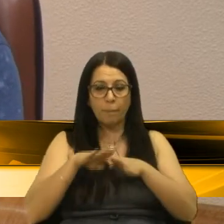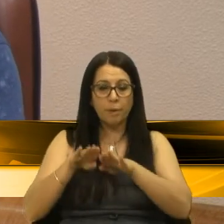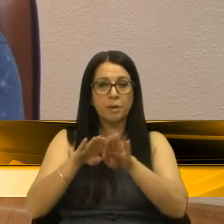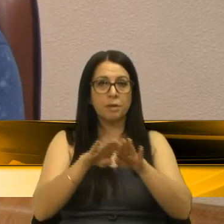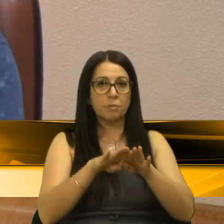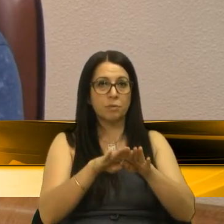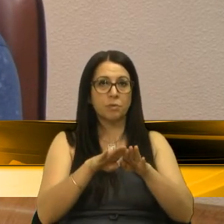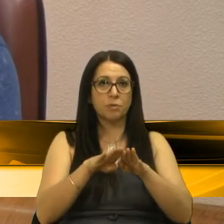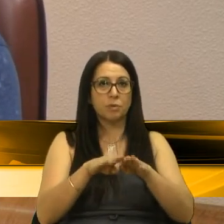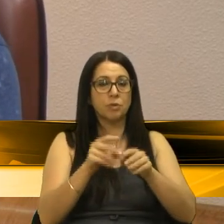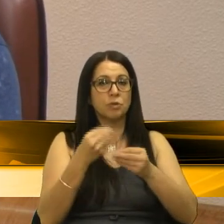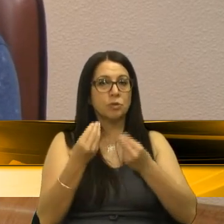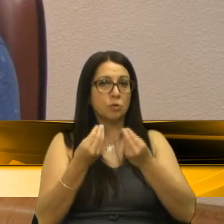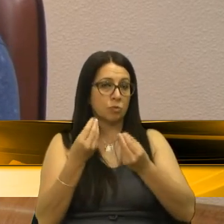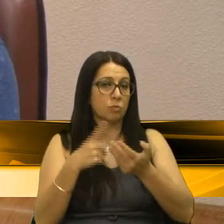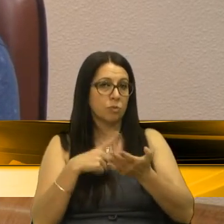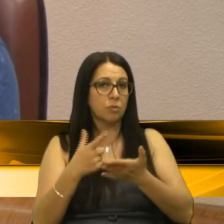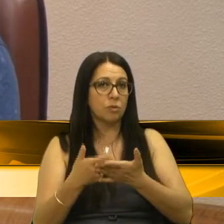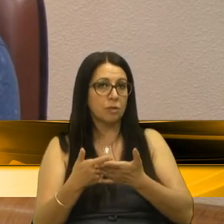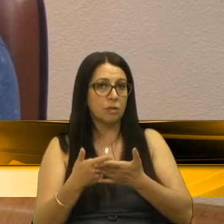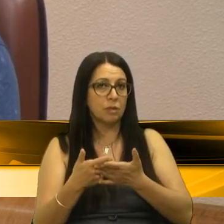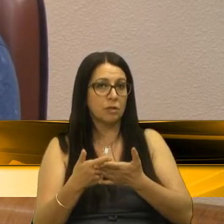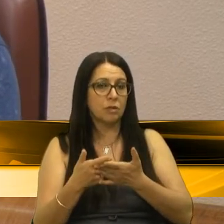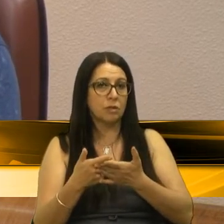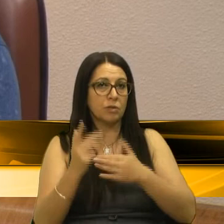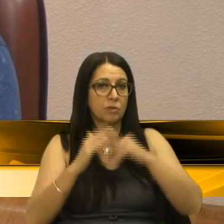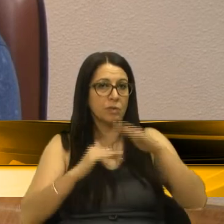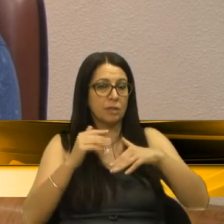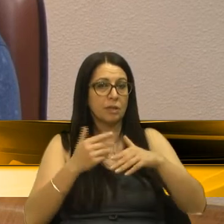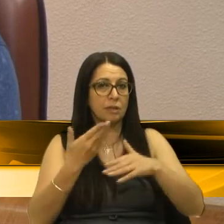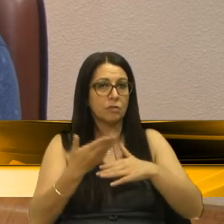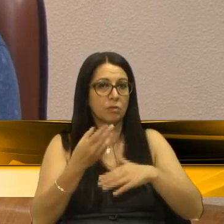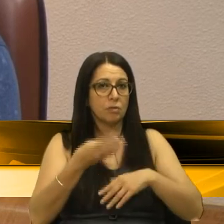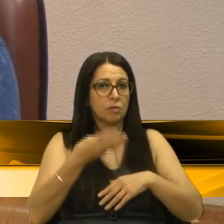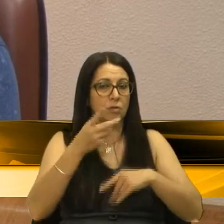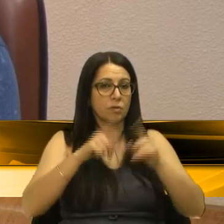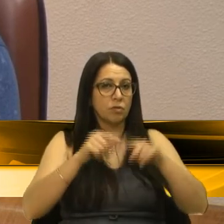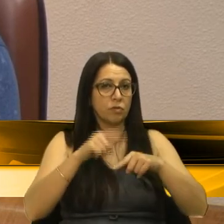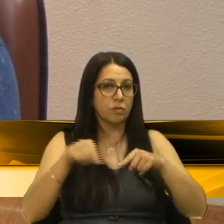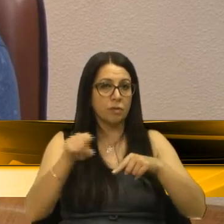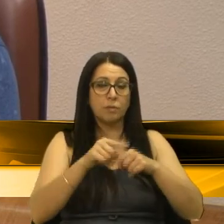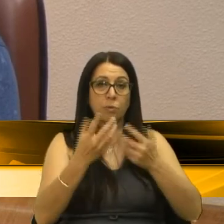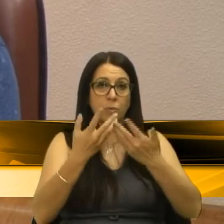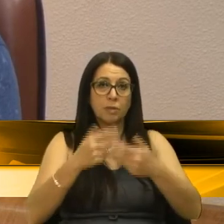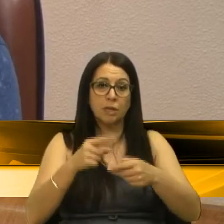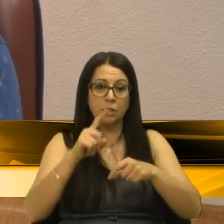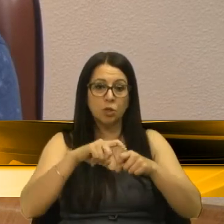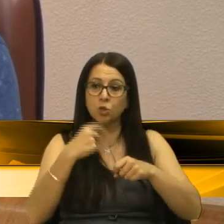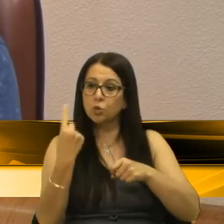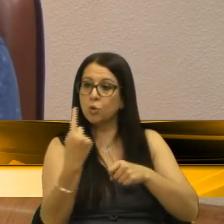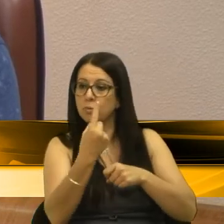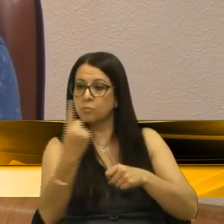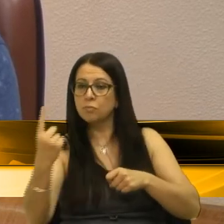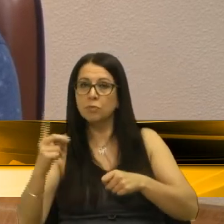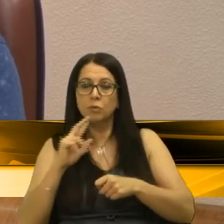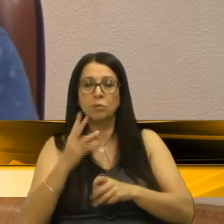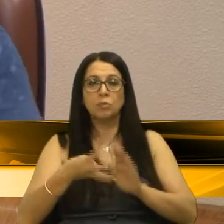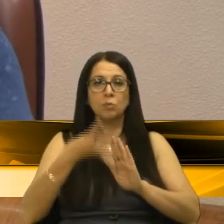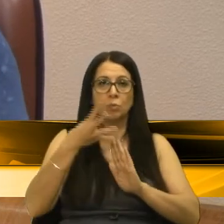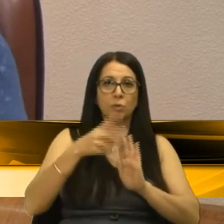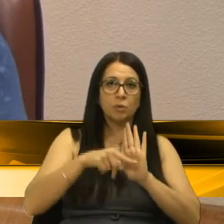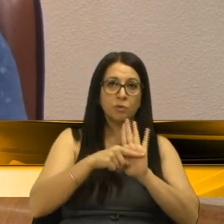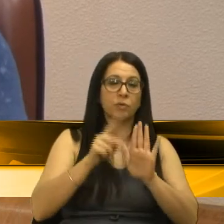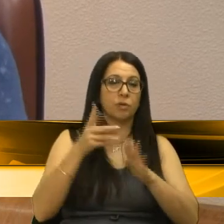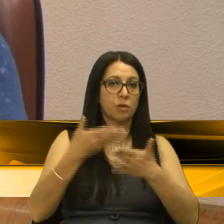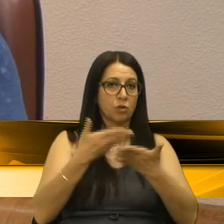as condições de instalação sejam atendidas. Terceiro, as atividades possam funcionar de modo independente. Quarto, sejam